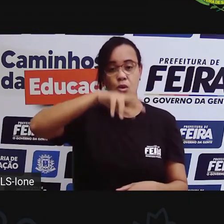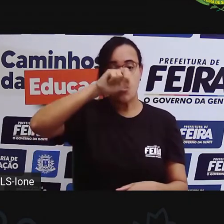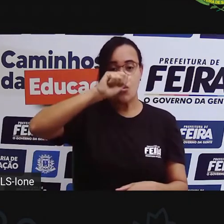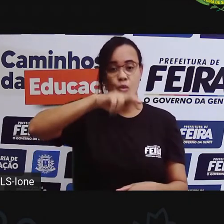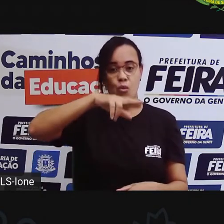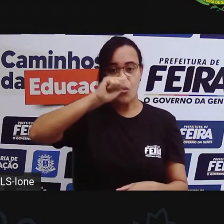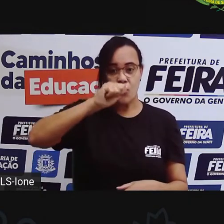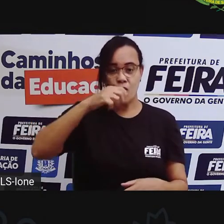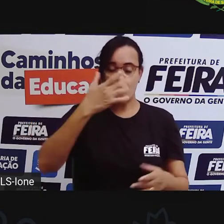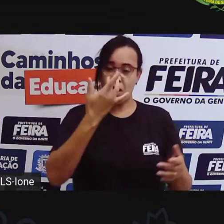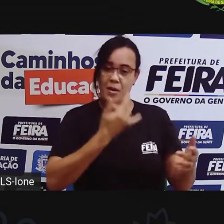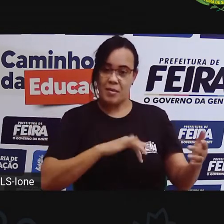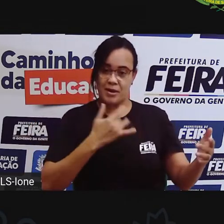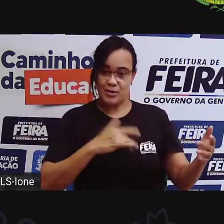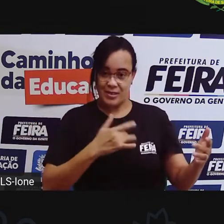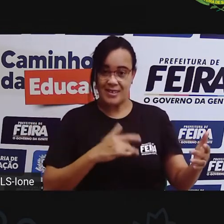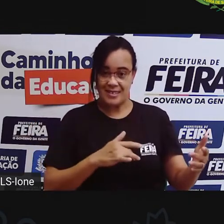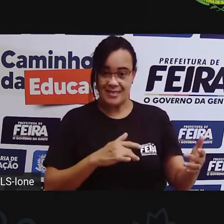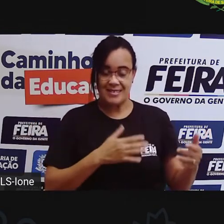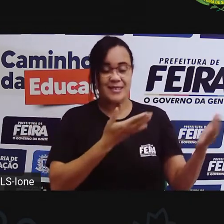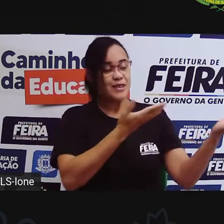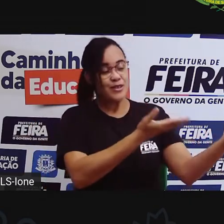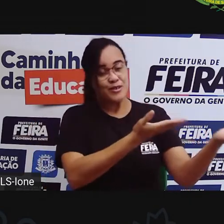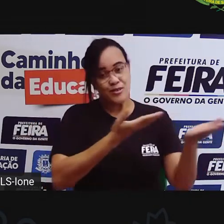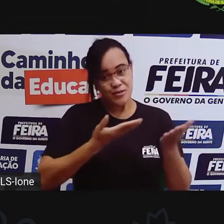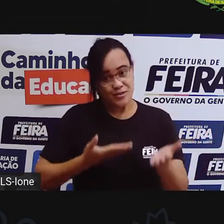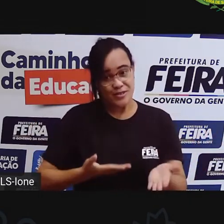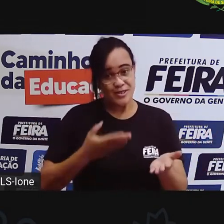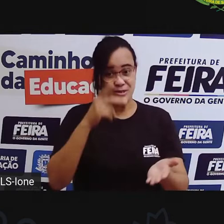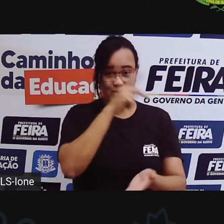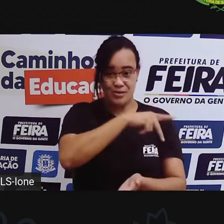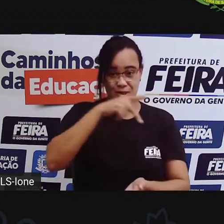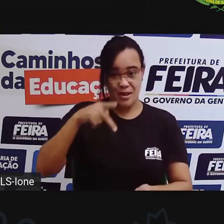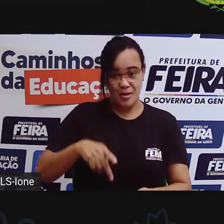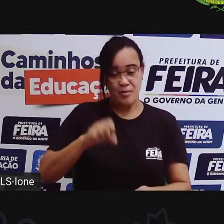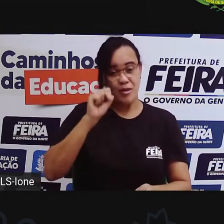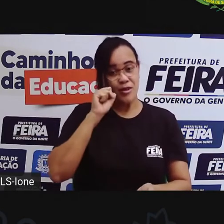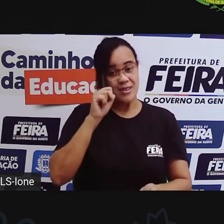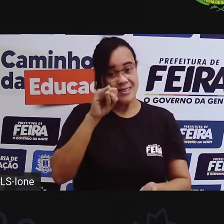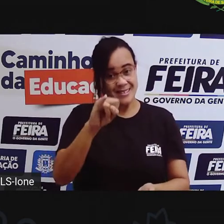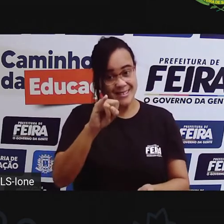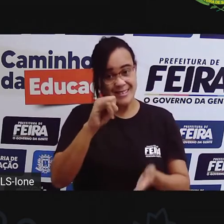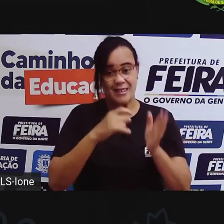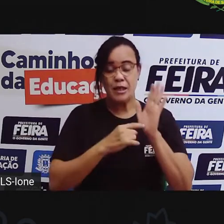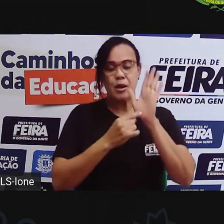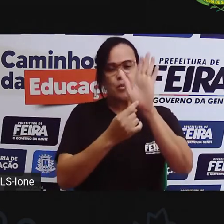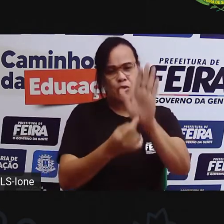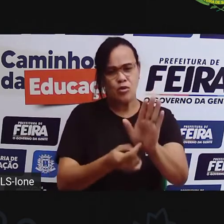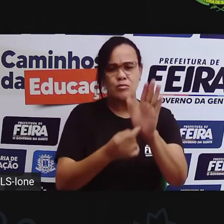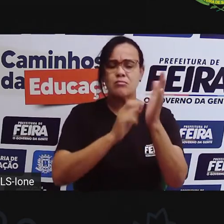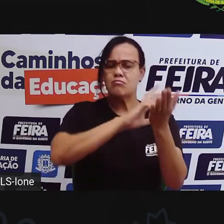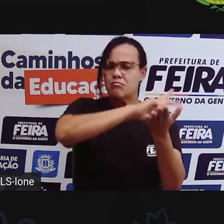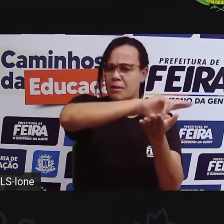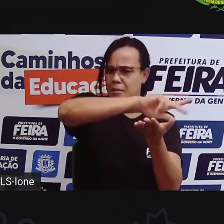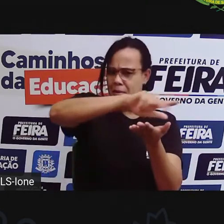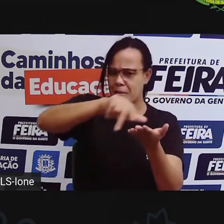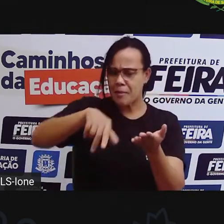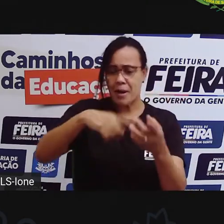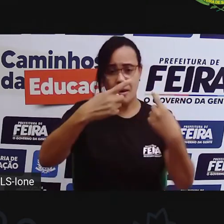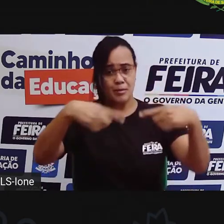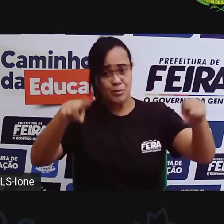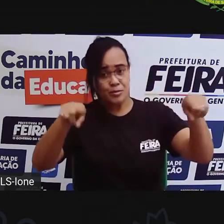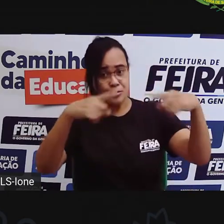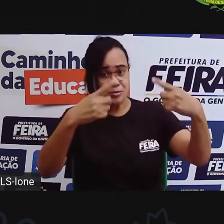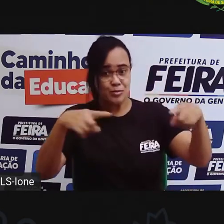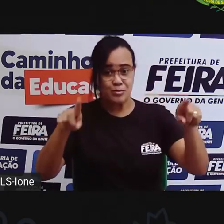Eu convidei primeiro a Proci. Ela veio aqui e ela mostrou para a gente vários instrumentos musicais em que a